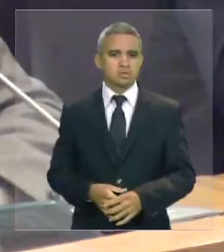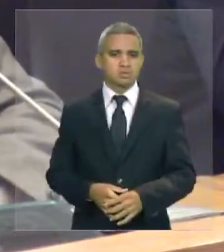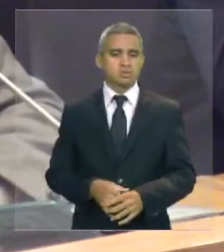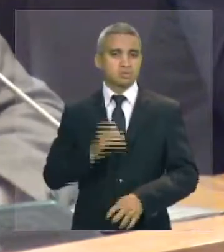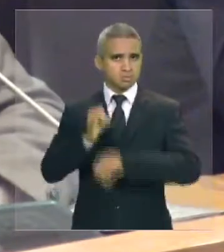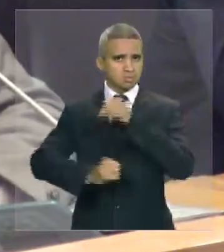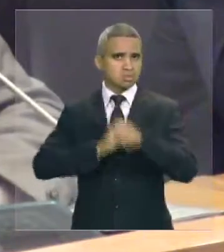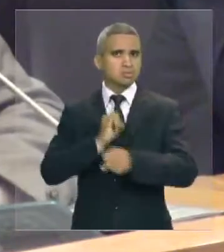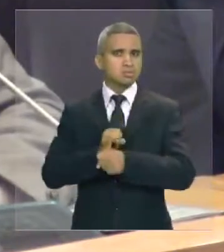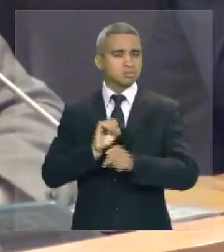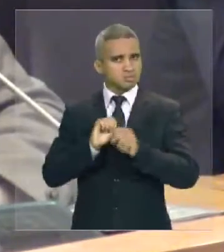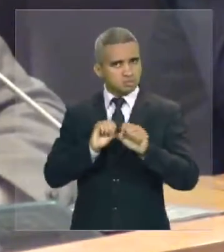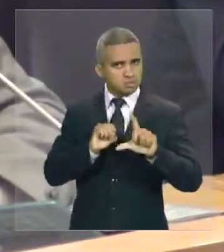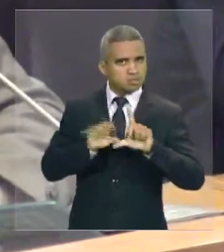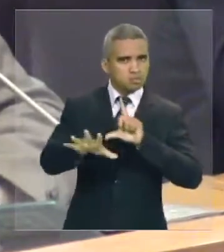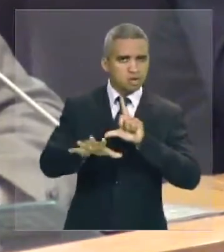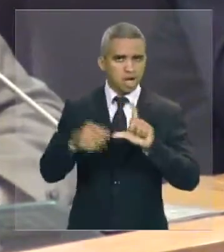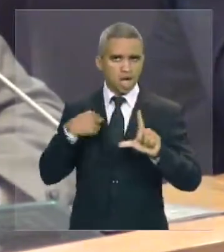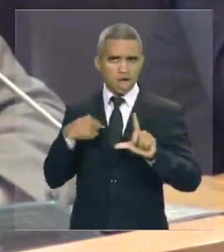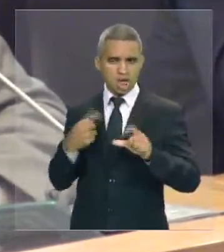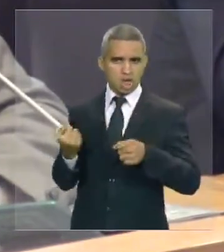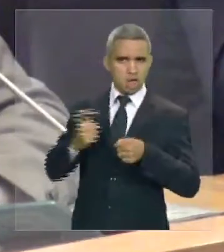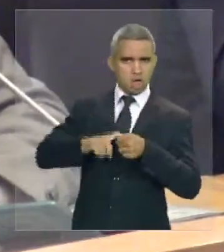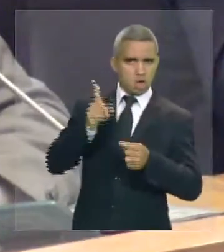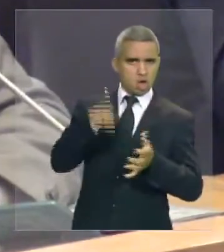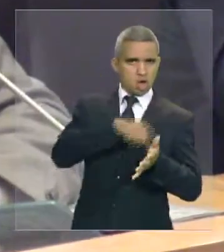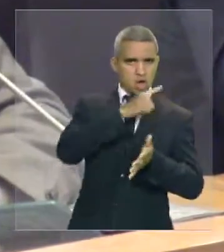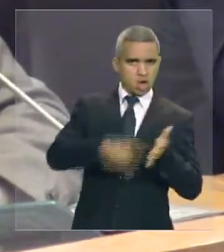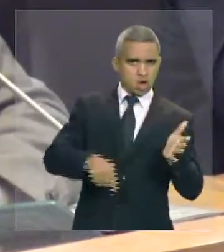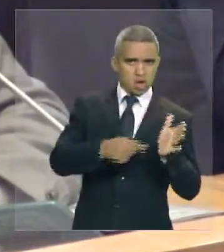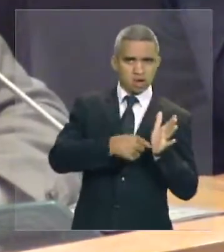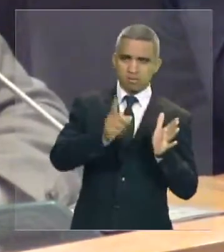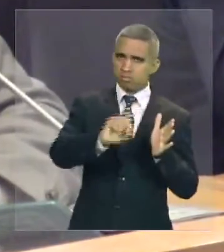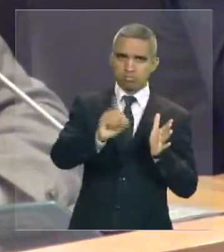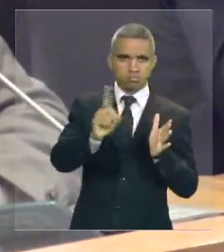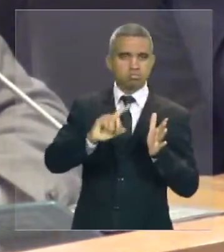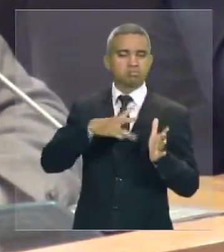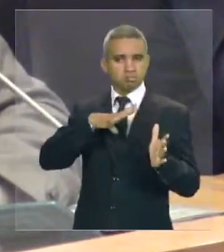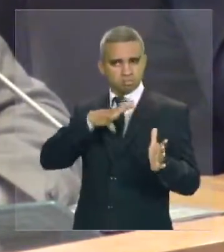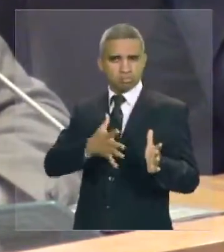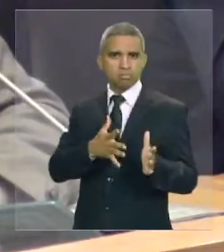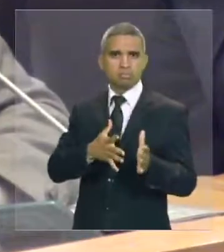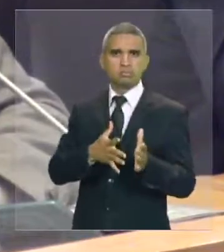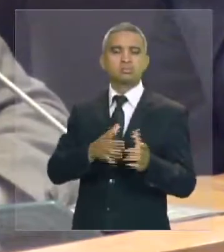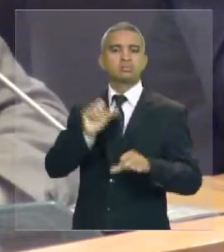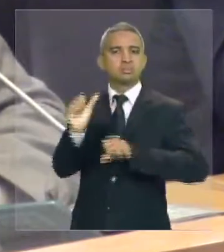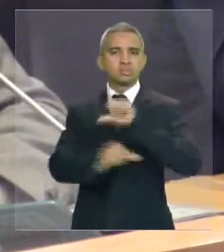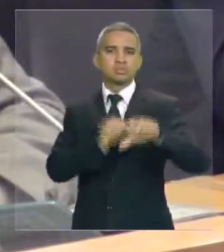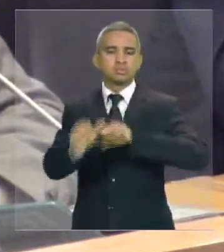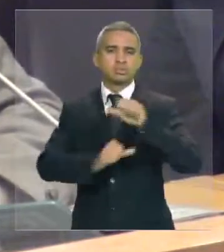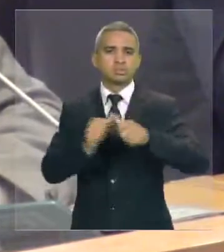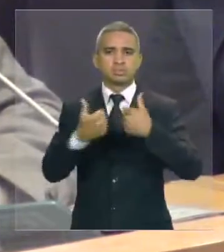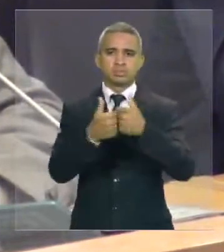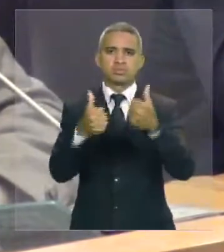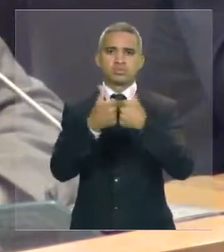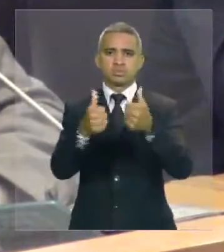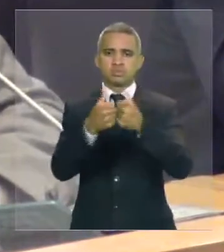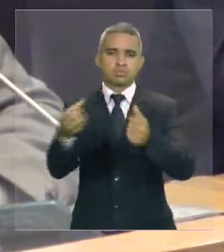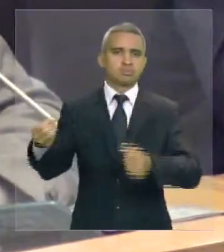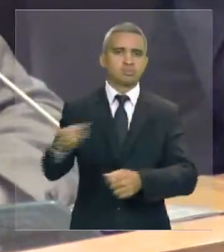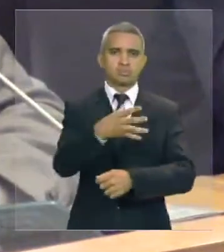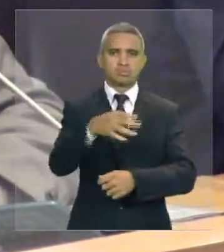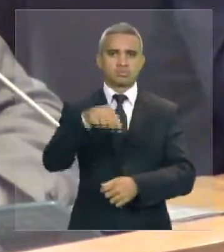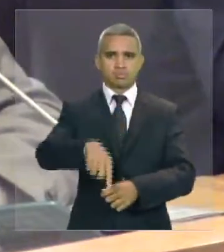social, não recuará da decisão que tomou de transformar o transporte público de São Luís